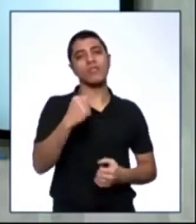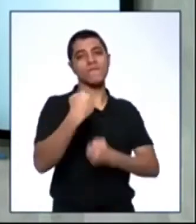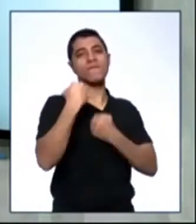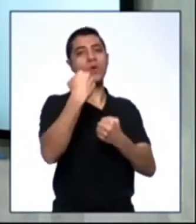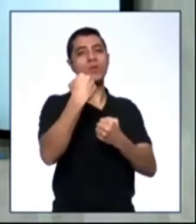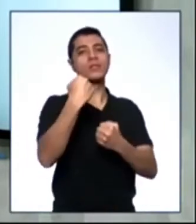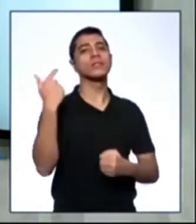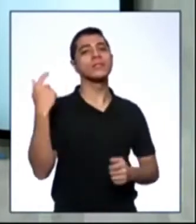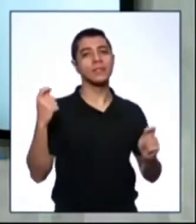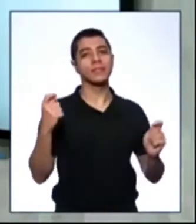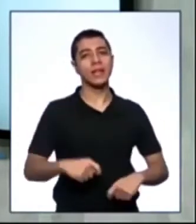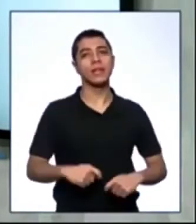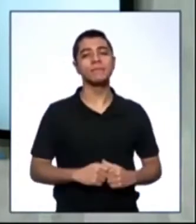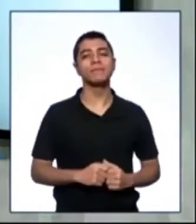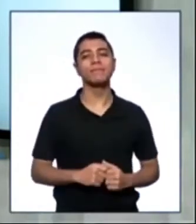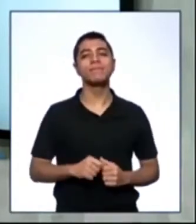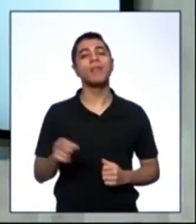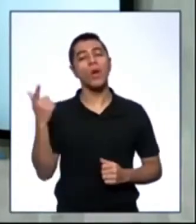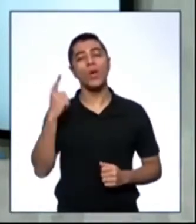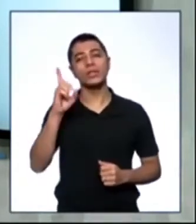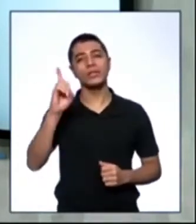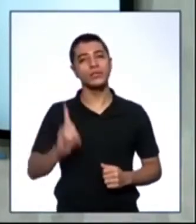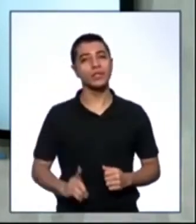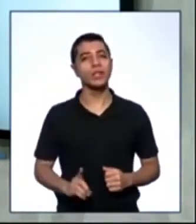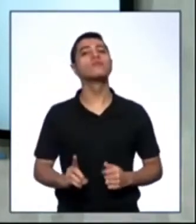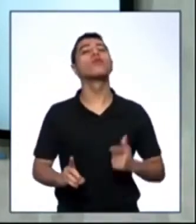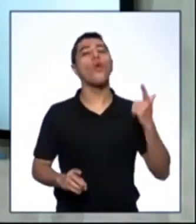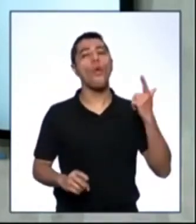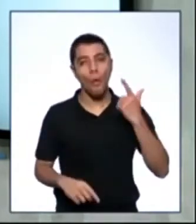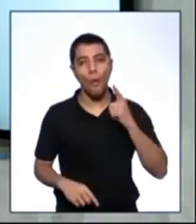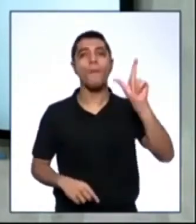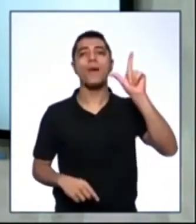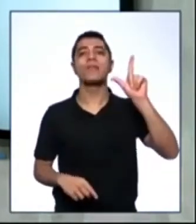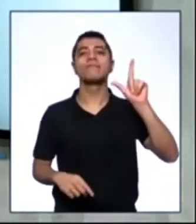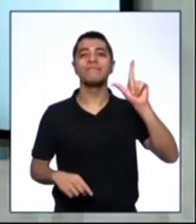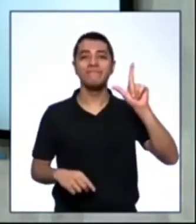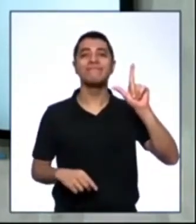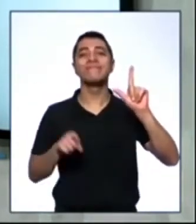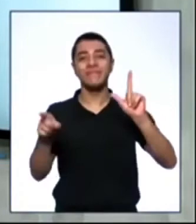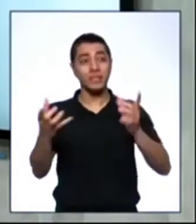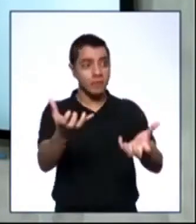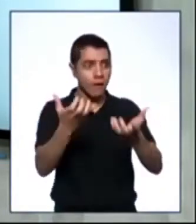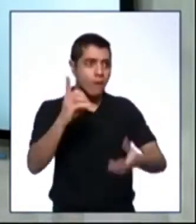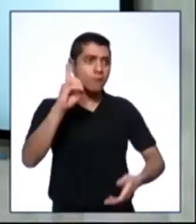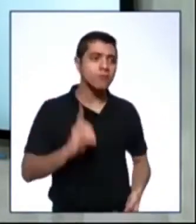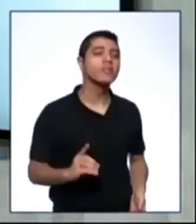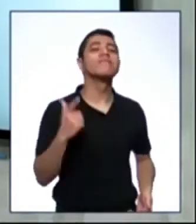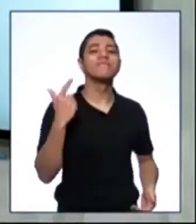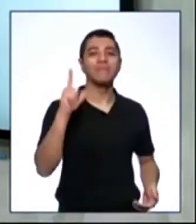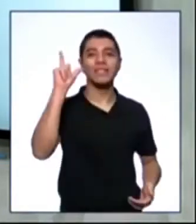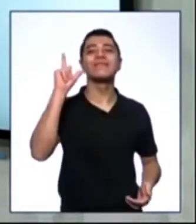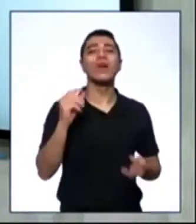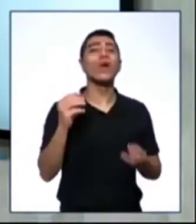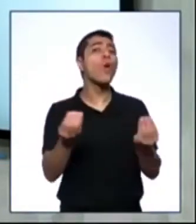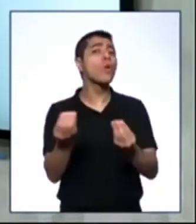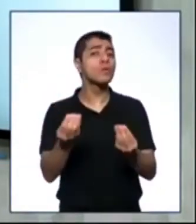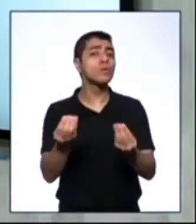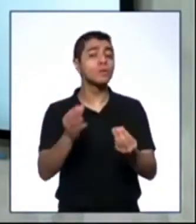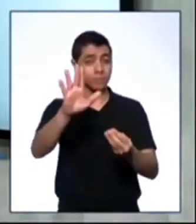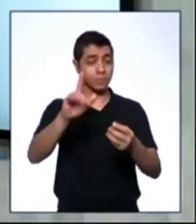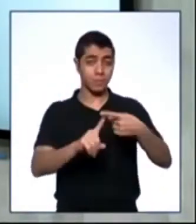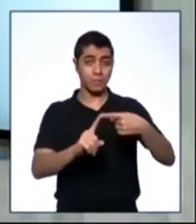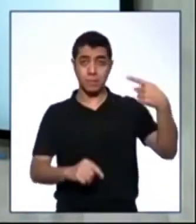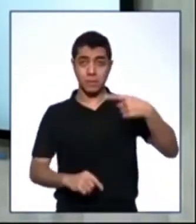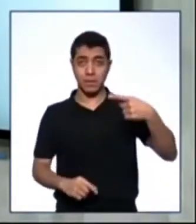E consegue direitos, tá? Consegue. Então a plebe consegue os direitos que ela almeja. Bom, vamos lá. Primeiro ponto. Vai acompanhando comigo no